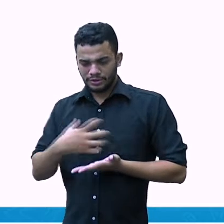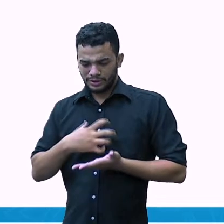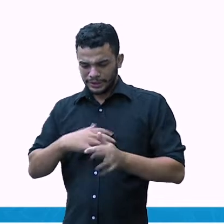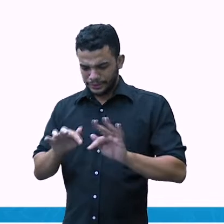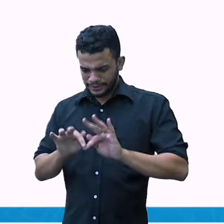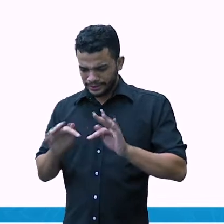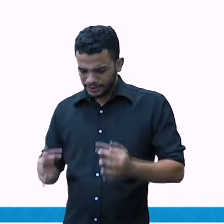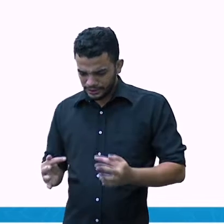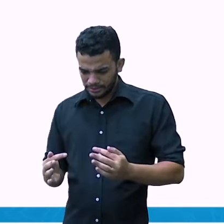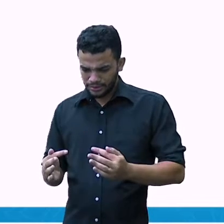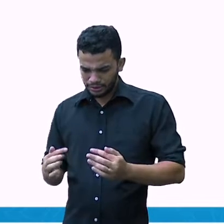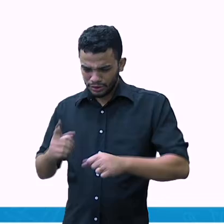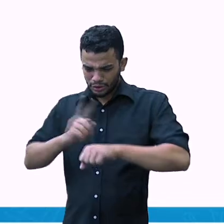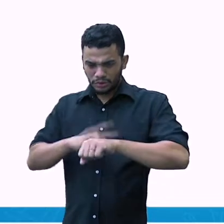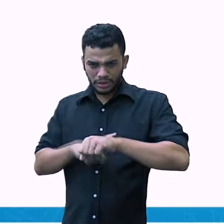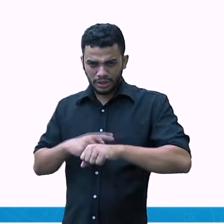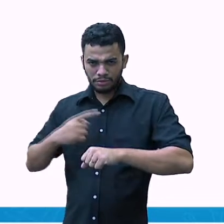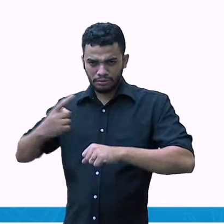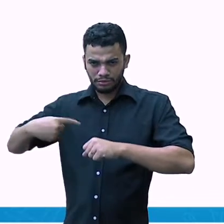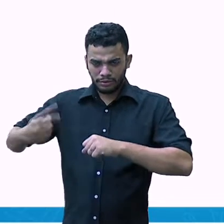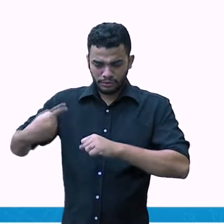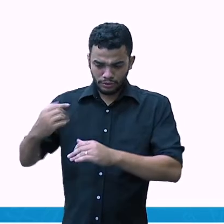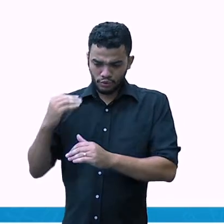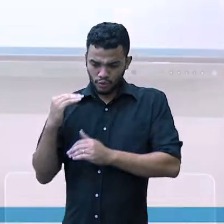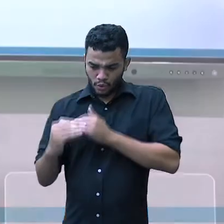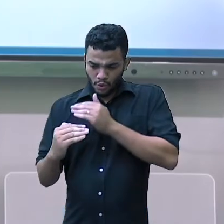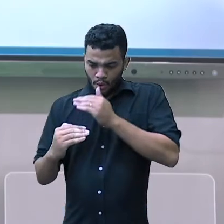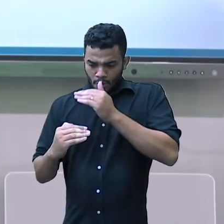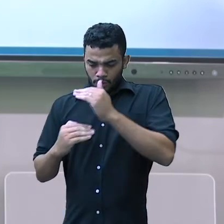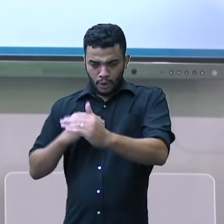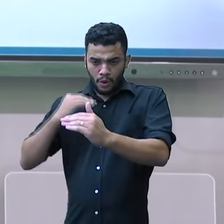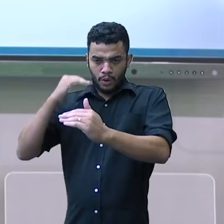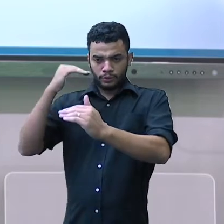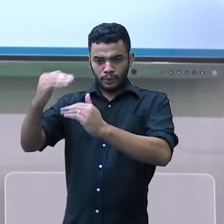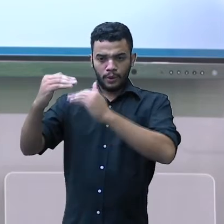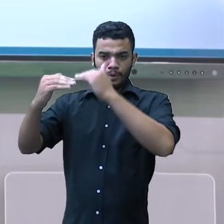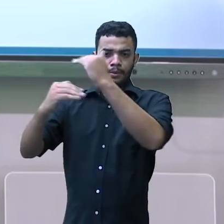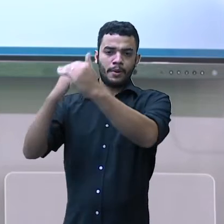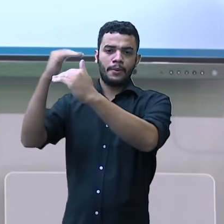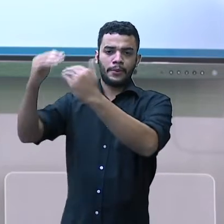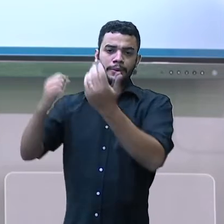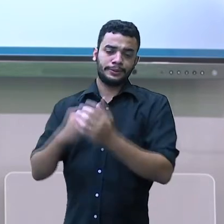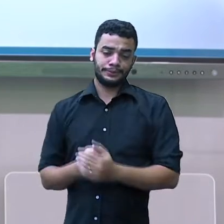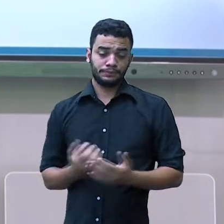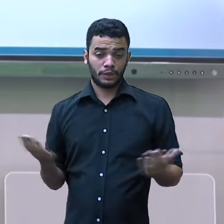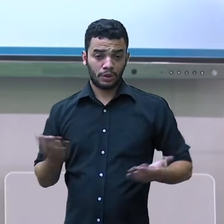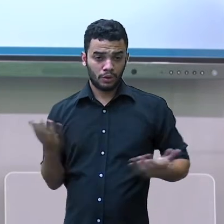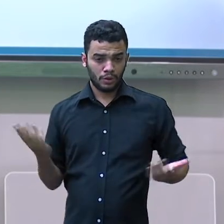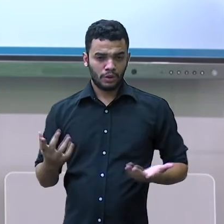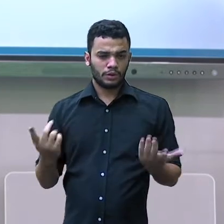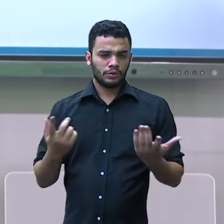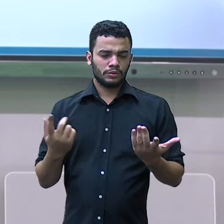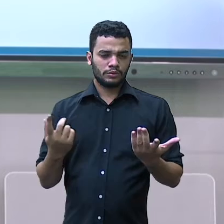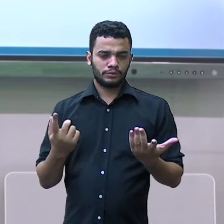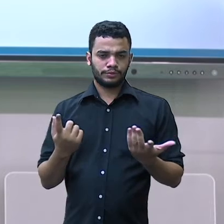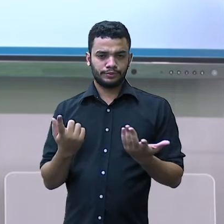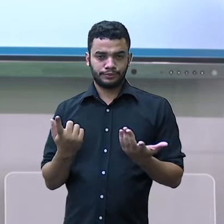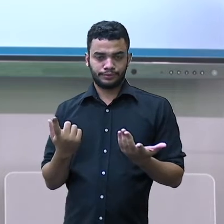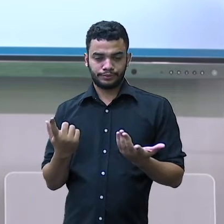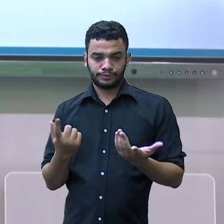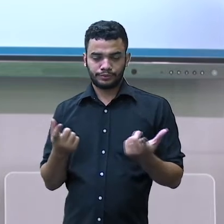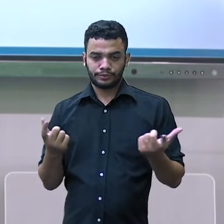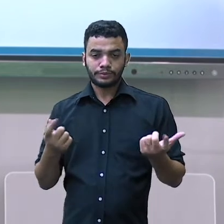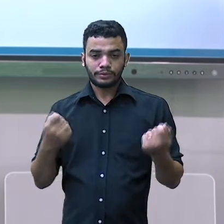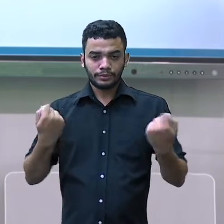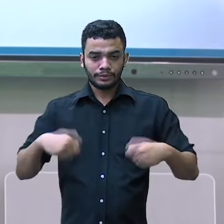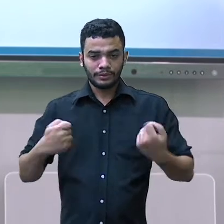gigantes. Então, uma coisa importantíssima para se estabelecer aqui uma cidade, né? Nós estamos falando